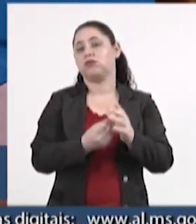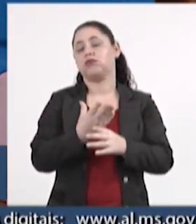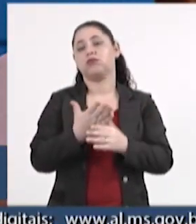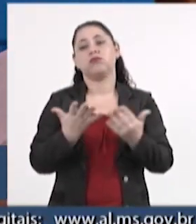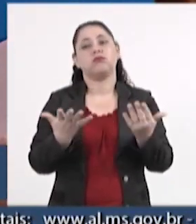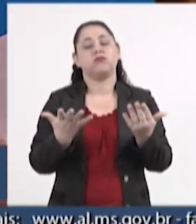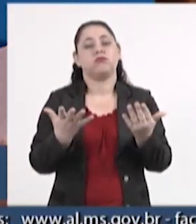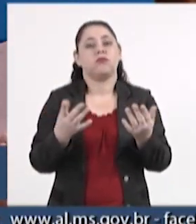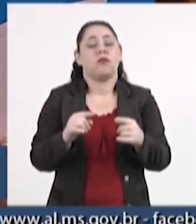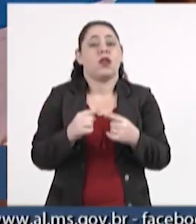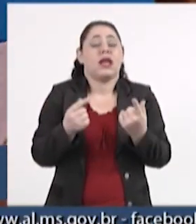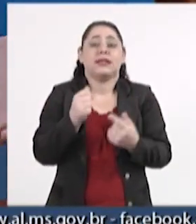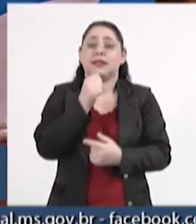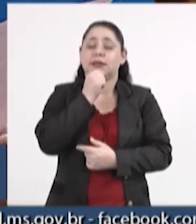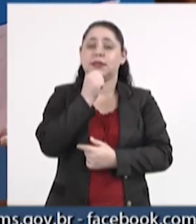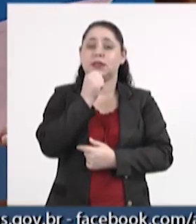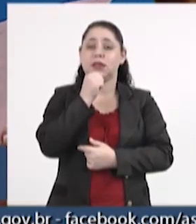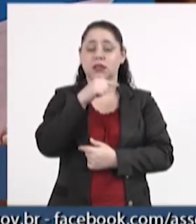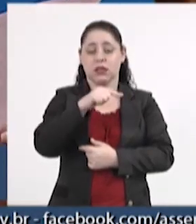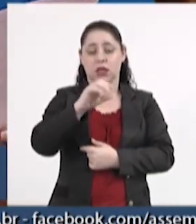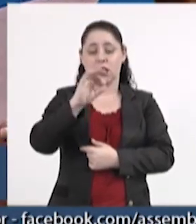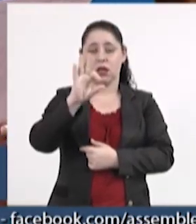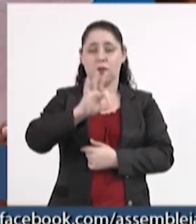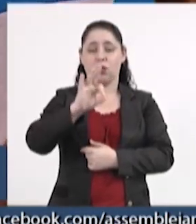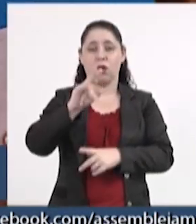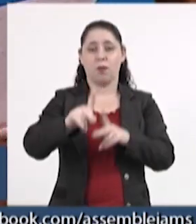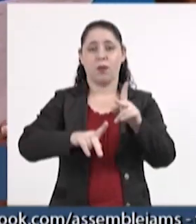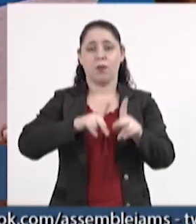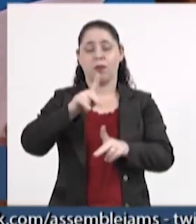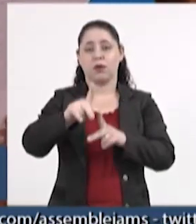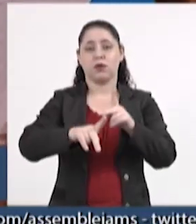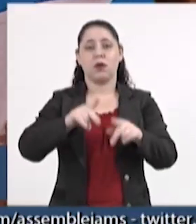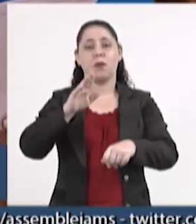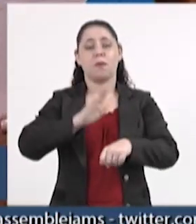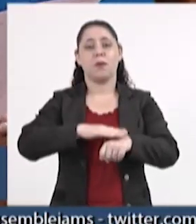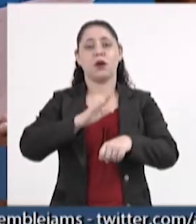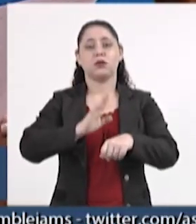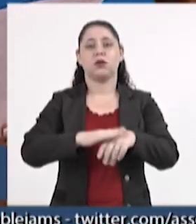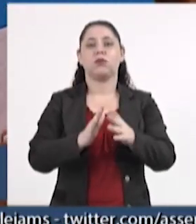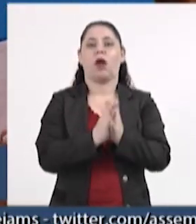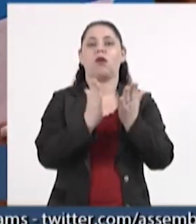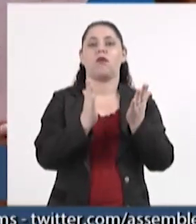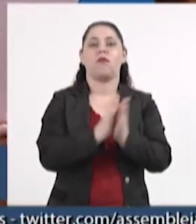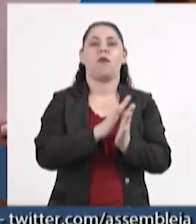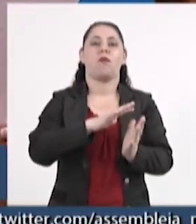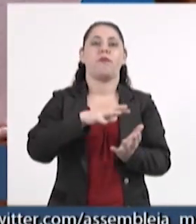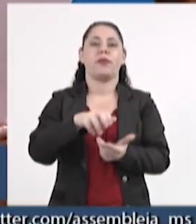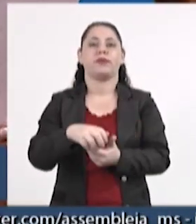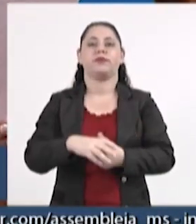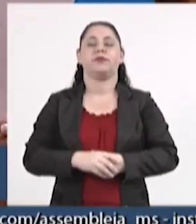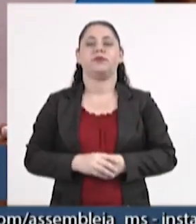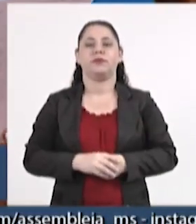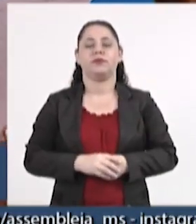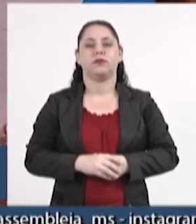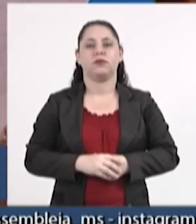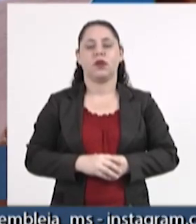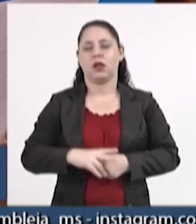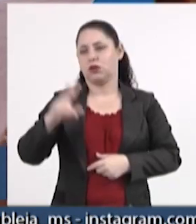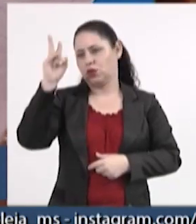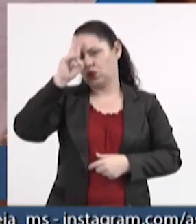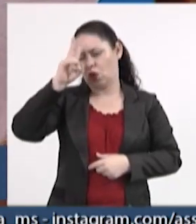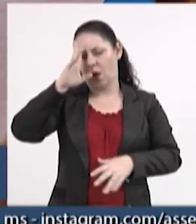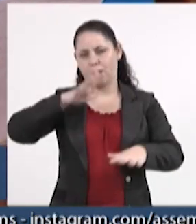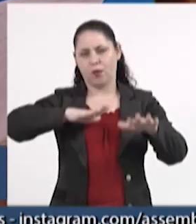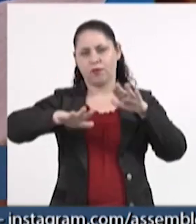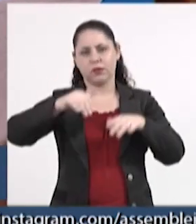produtivos. Ainda assim, somos 70% da população mais pobre do mundo. Desde a história da mobilização